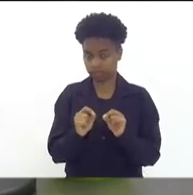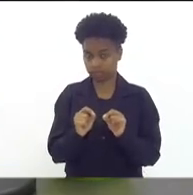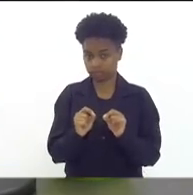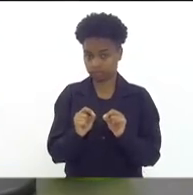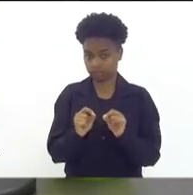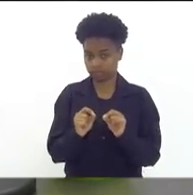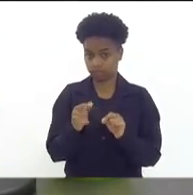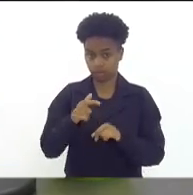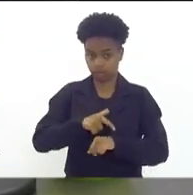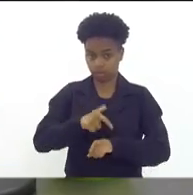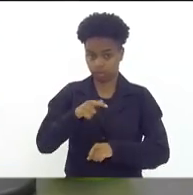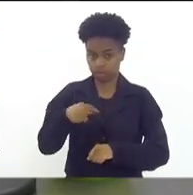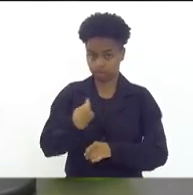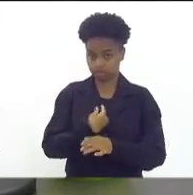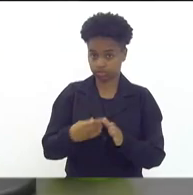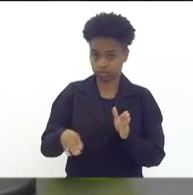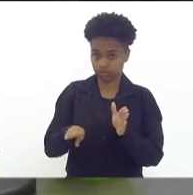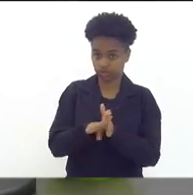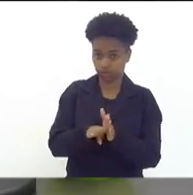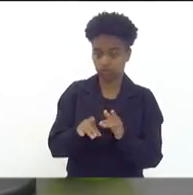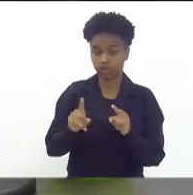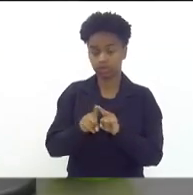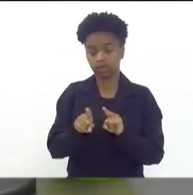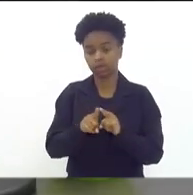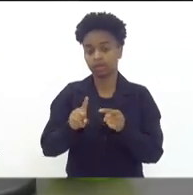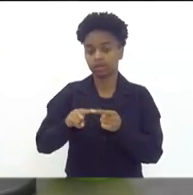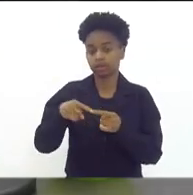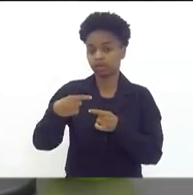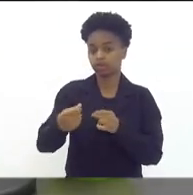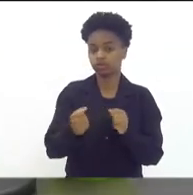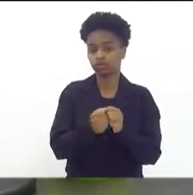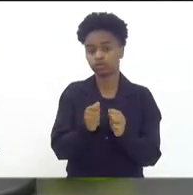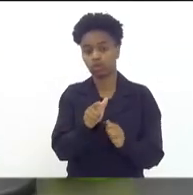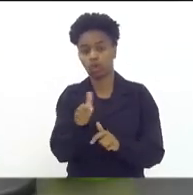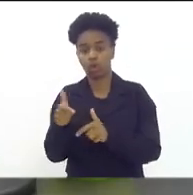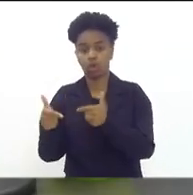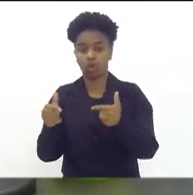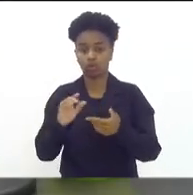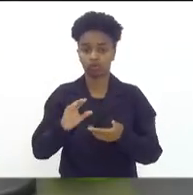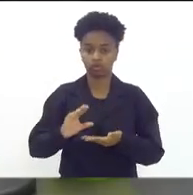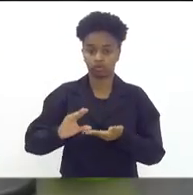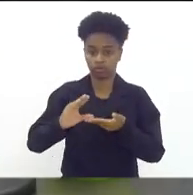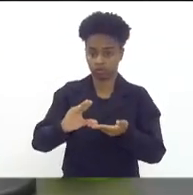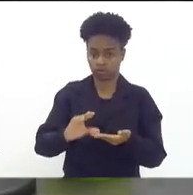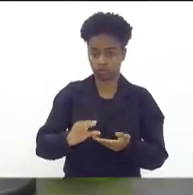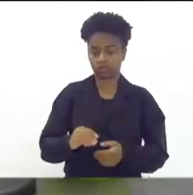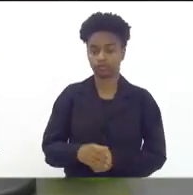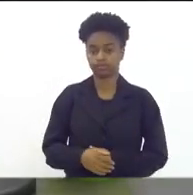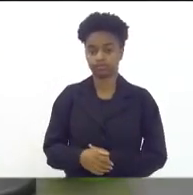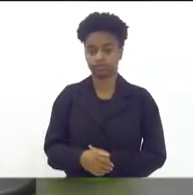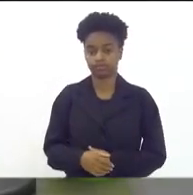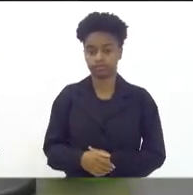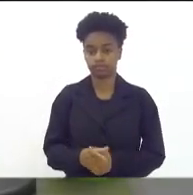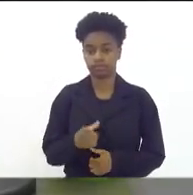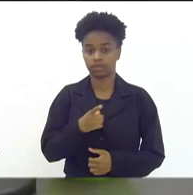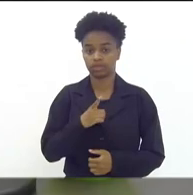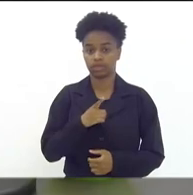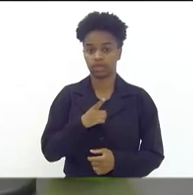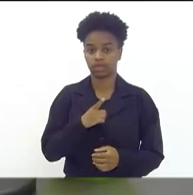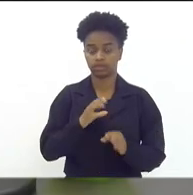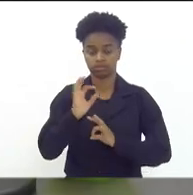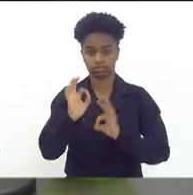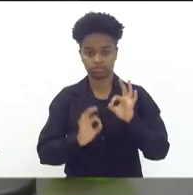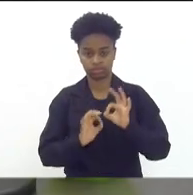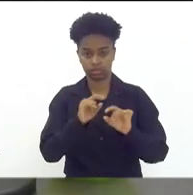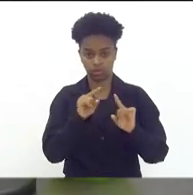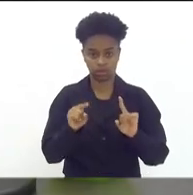quando a gente chegou e depois em conjunto com os demais conselheiros traçar com uma meta uma premissa